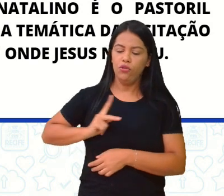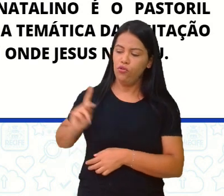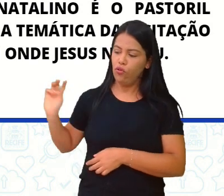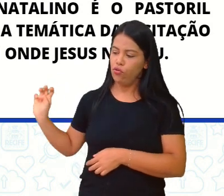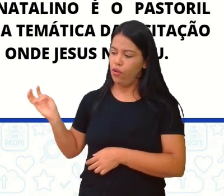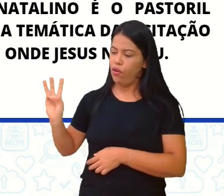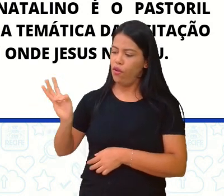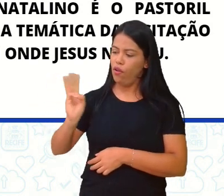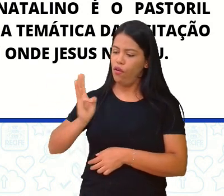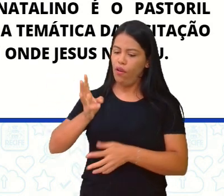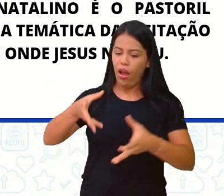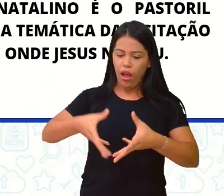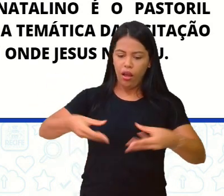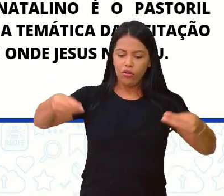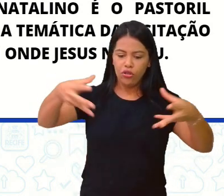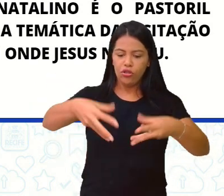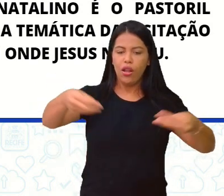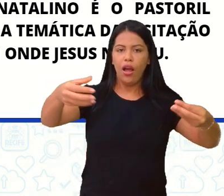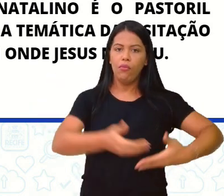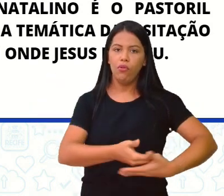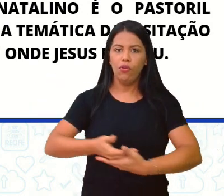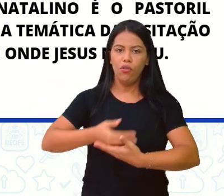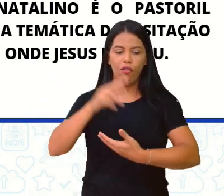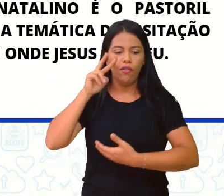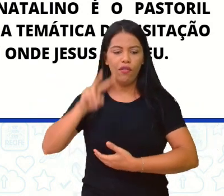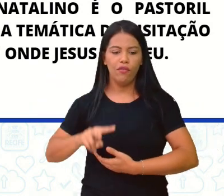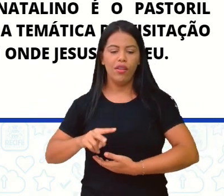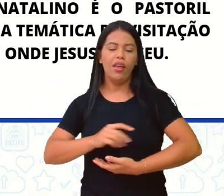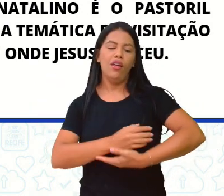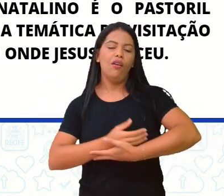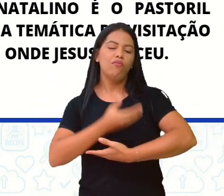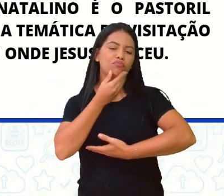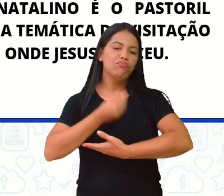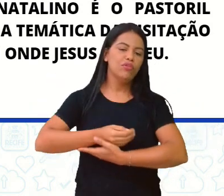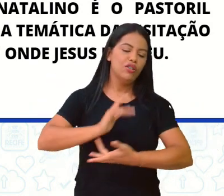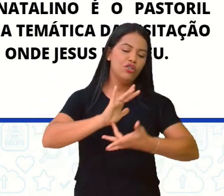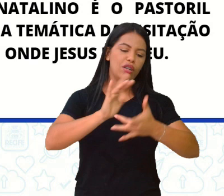ver o Jesus neném que tinha acabado de nascer.